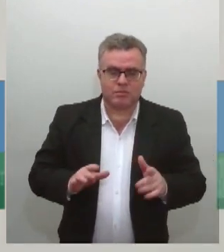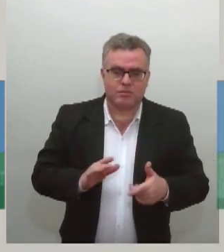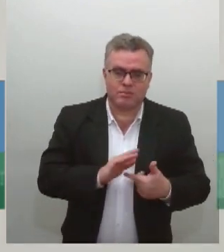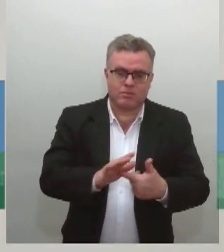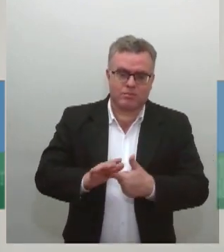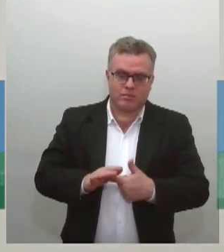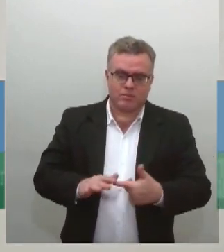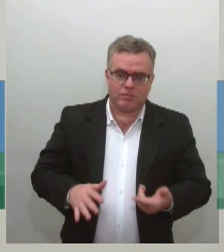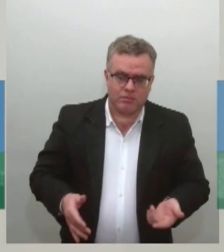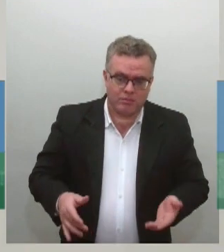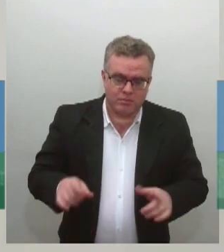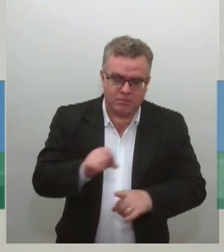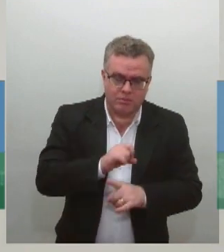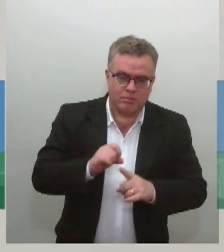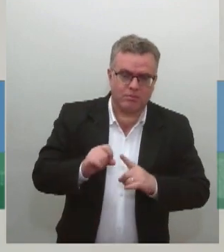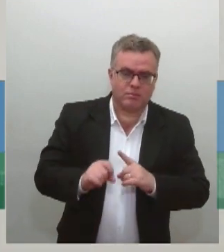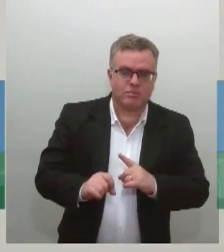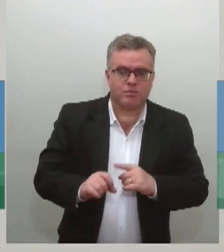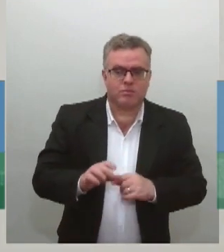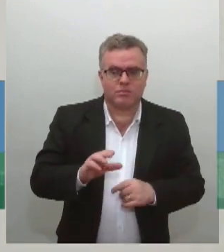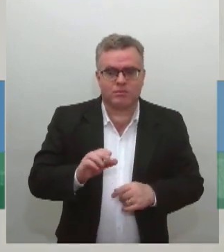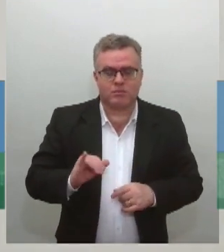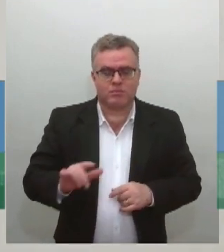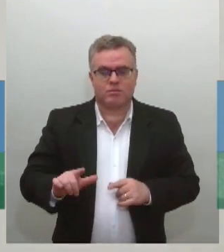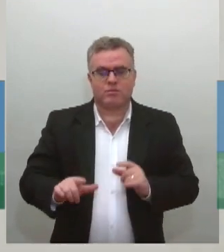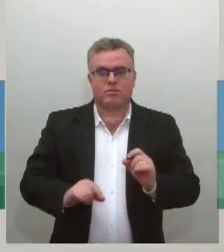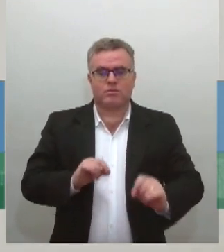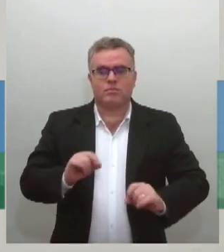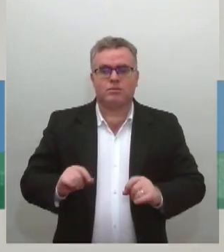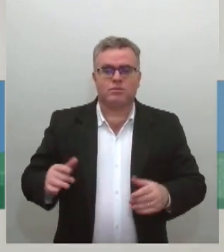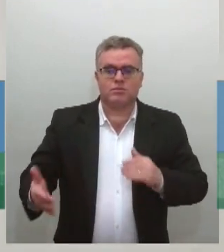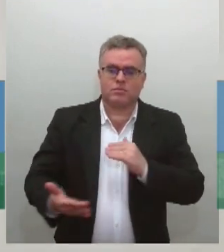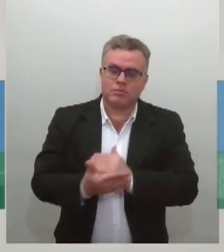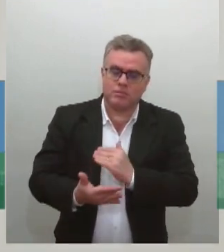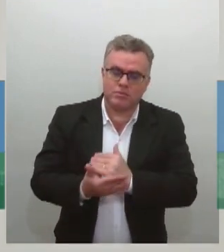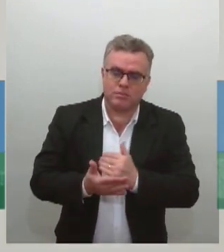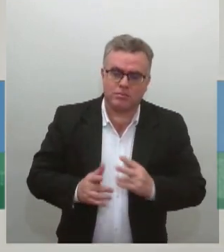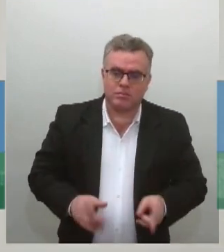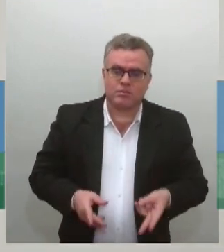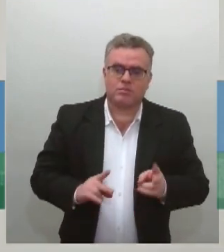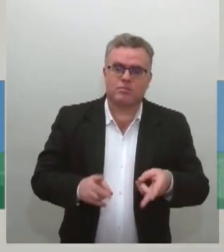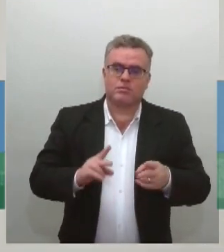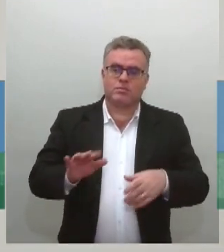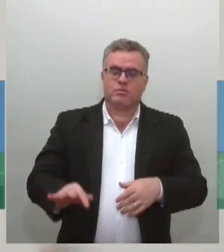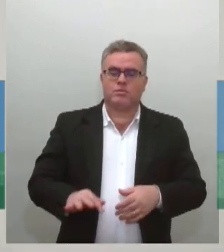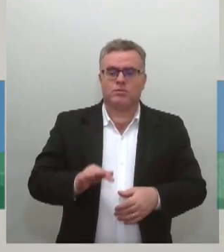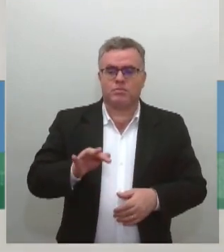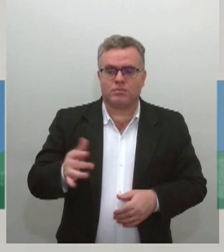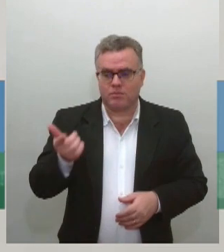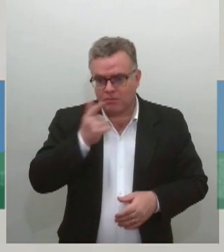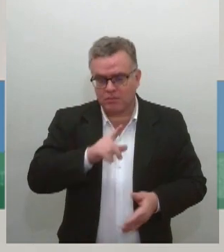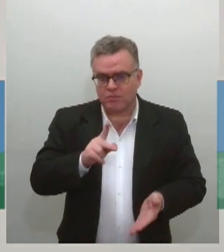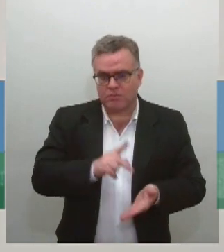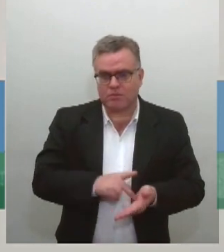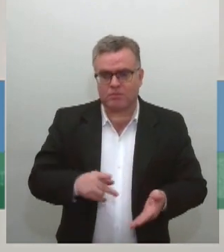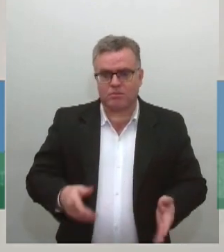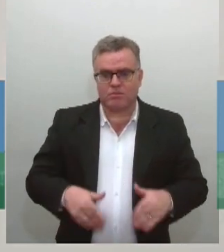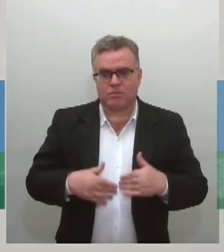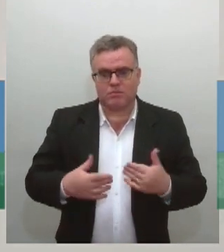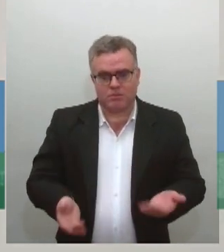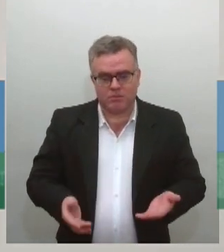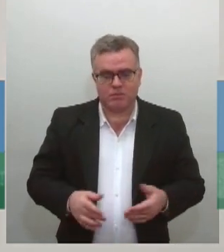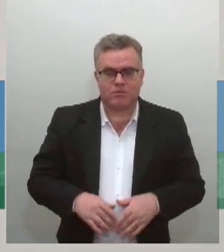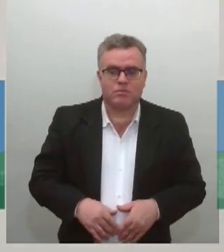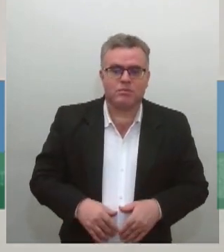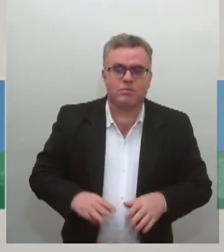civil que irão nos ajudar a chegar na ponta. Então teremos aí escritório do Ministério da Cultura, Comitê